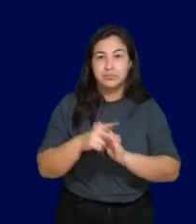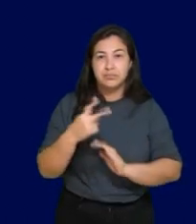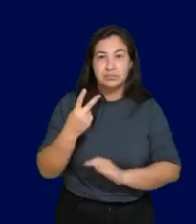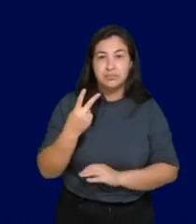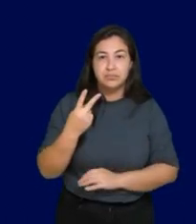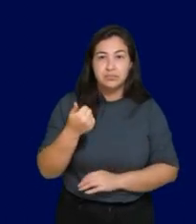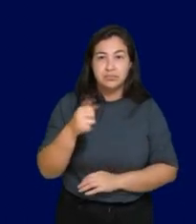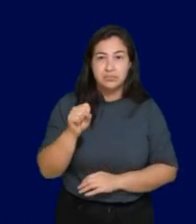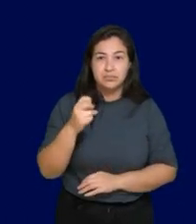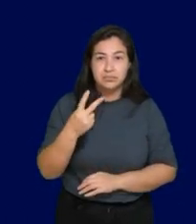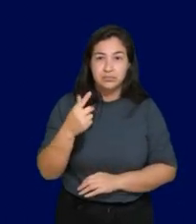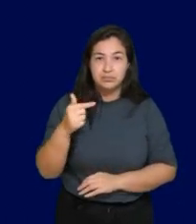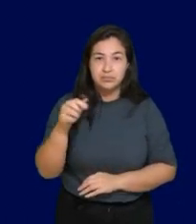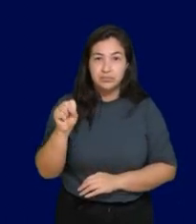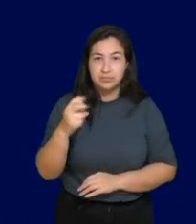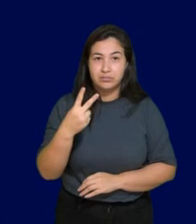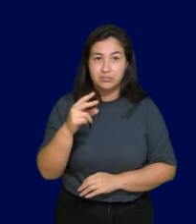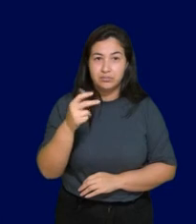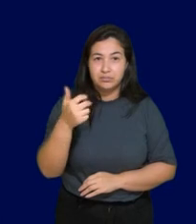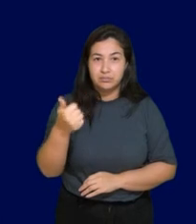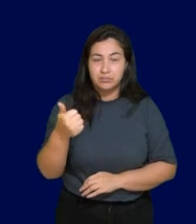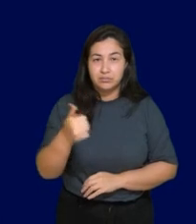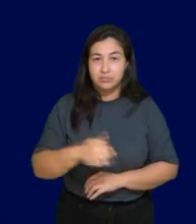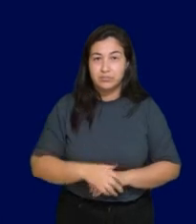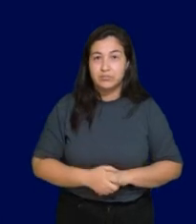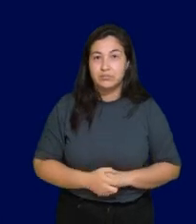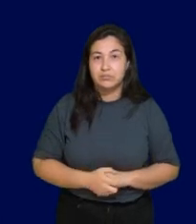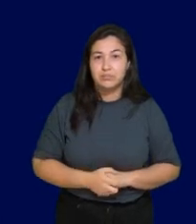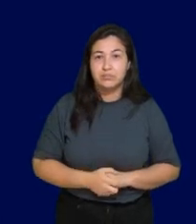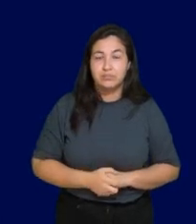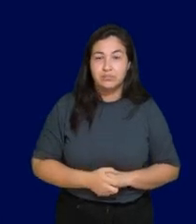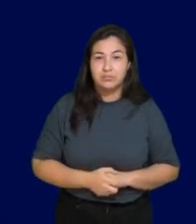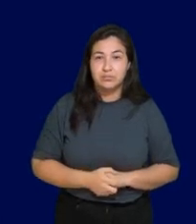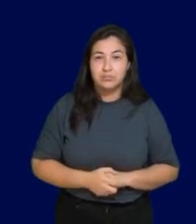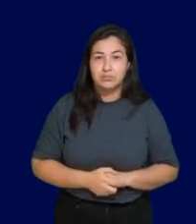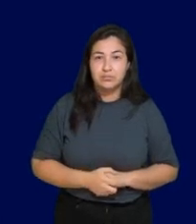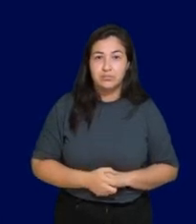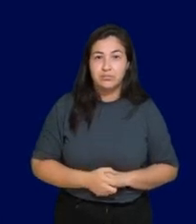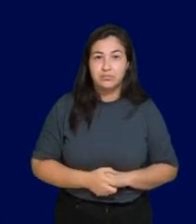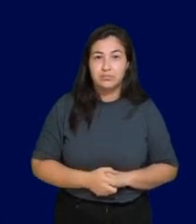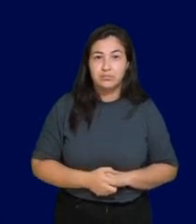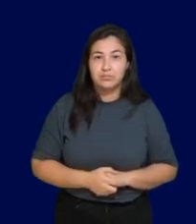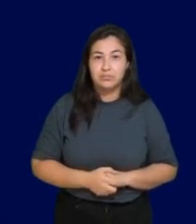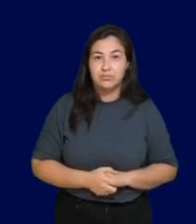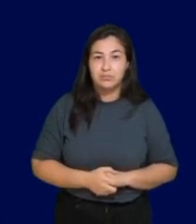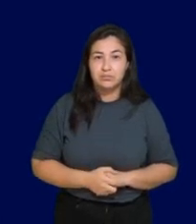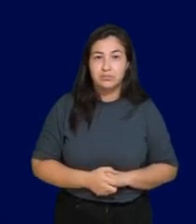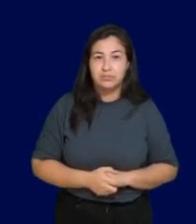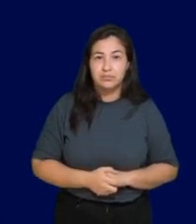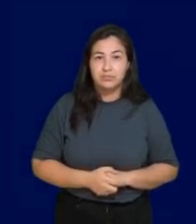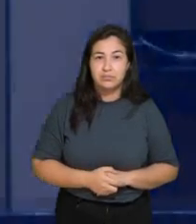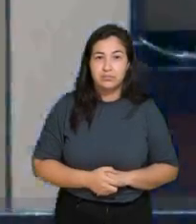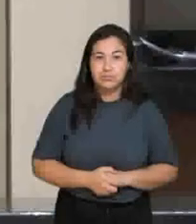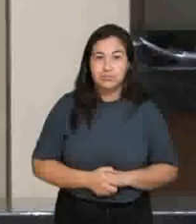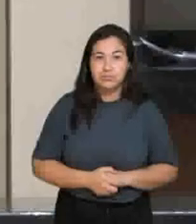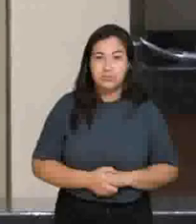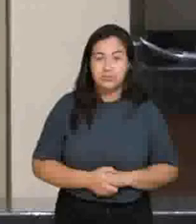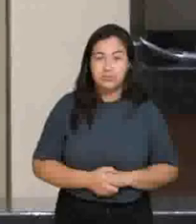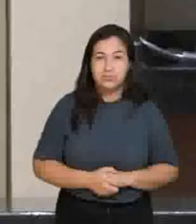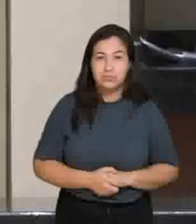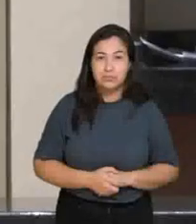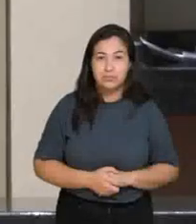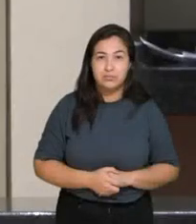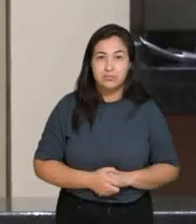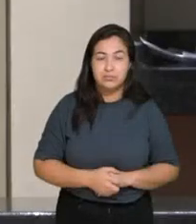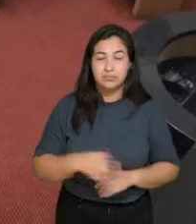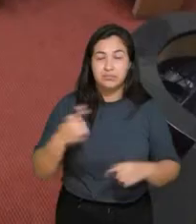18.278/2021, que consolida os atos normativos que concede o título de utilidade pública no âmbito do Estado de Santa Catarina para fazer constar nele o nome de tal entidade.